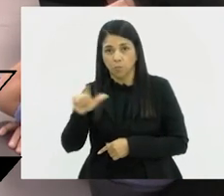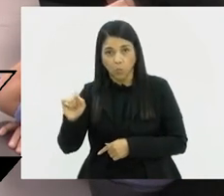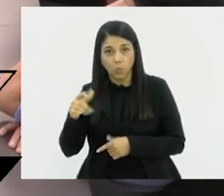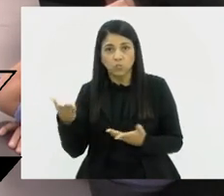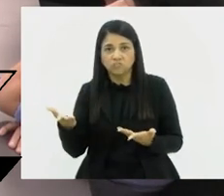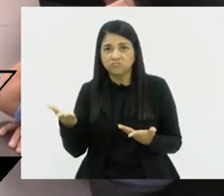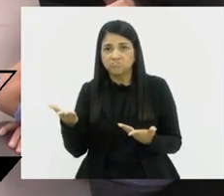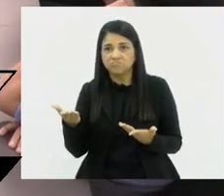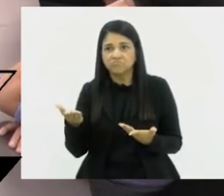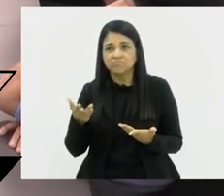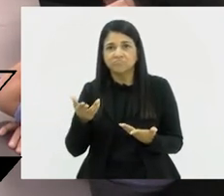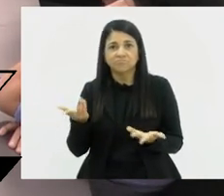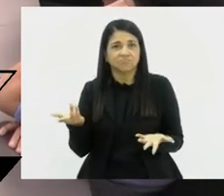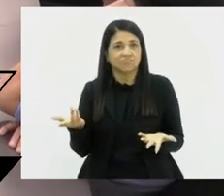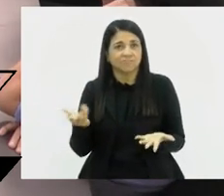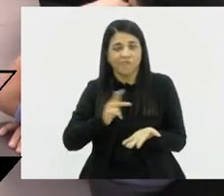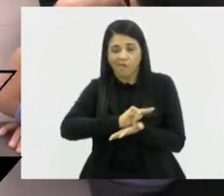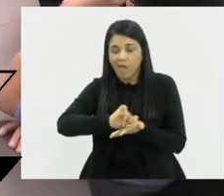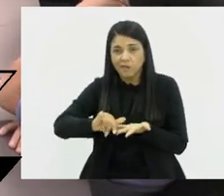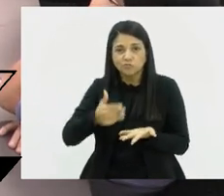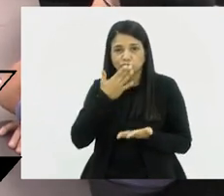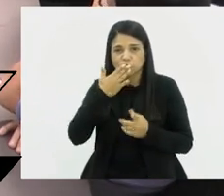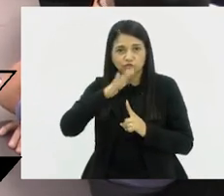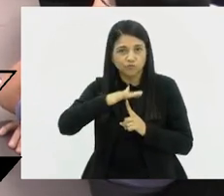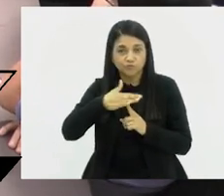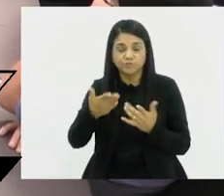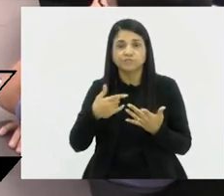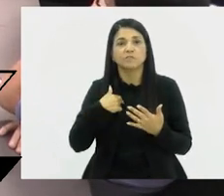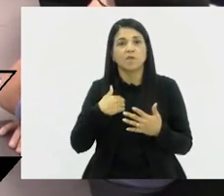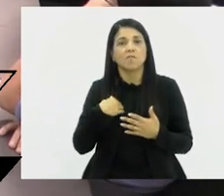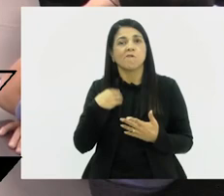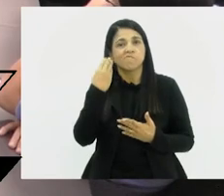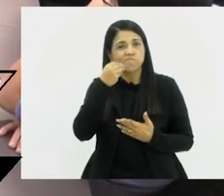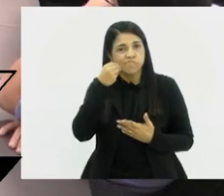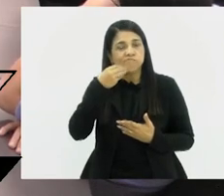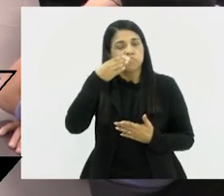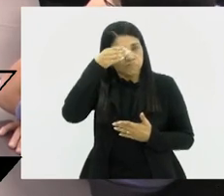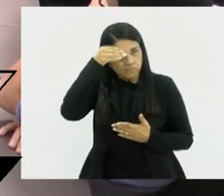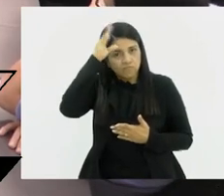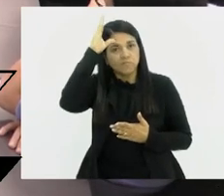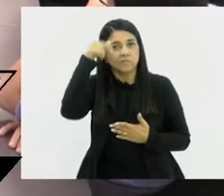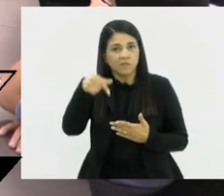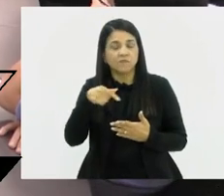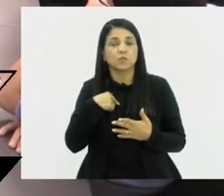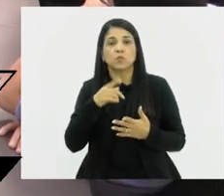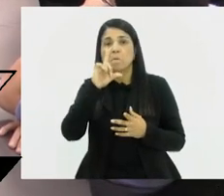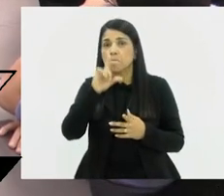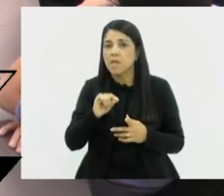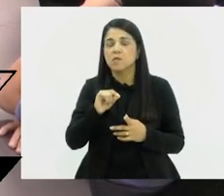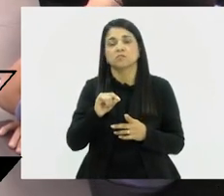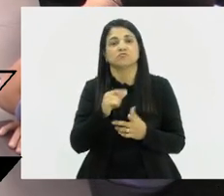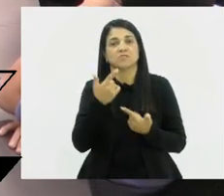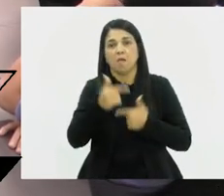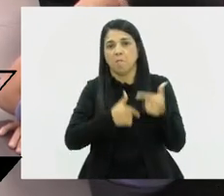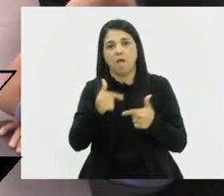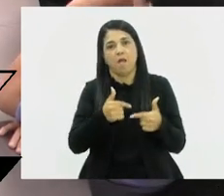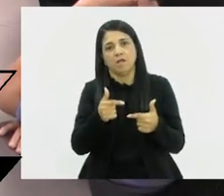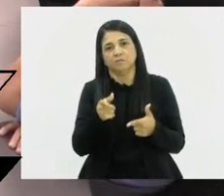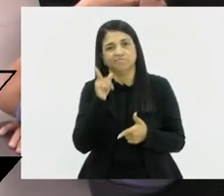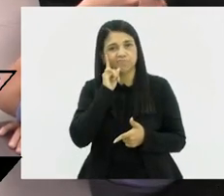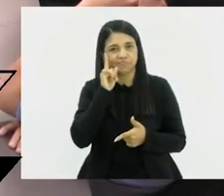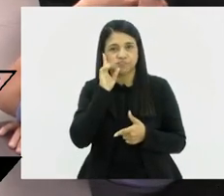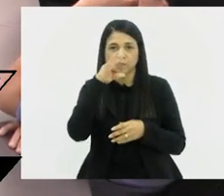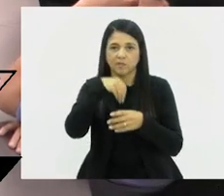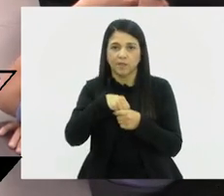E, com toda certeza, por total conhecimento de causa, são as raças que realmente nos deram menos trabalho no dia a dia,